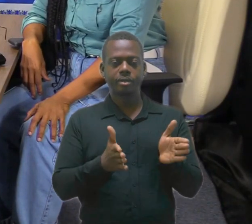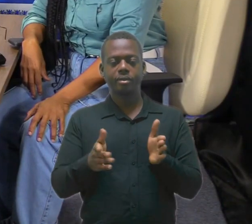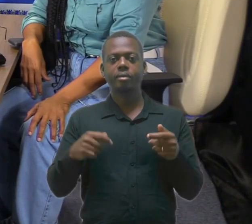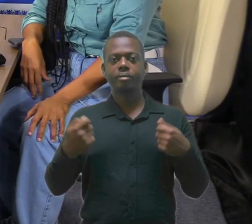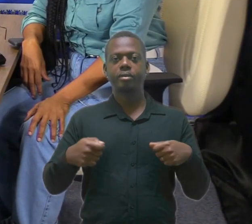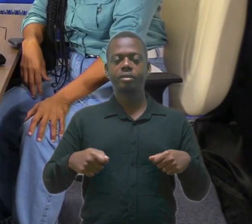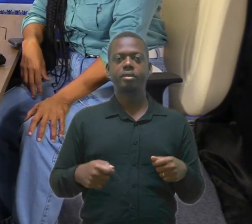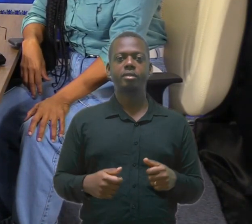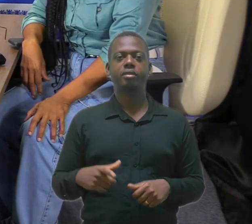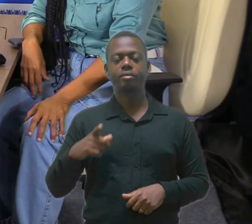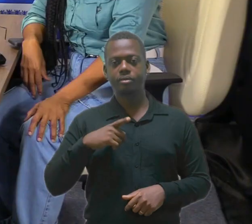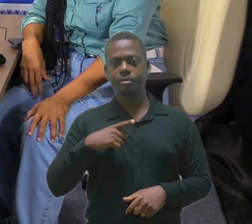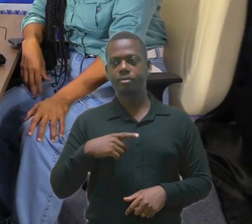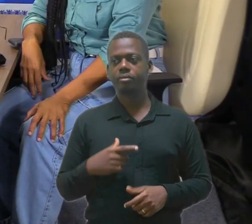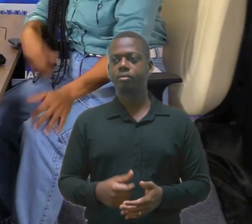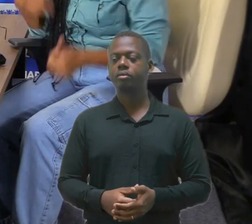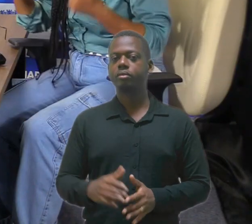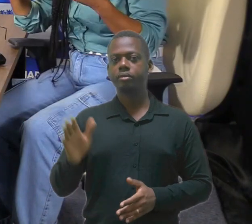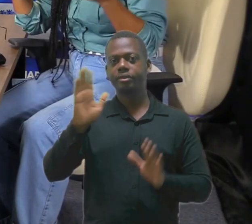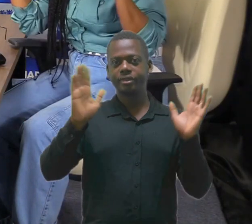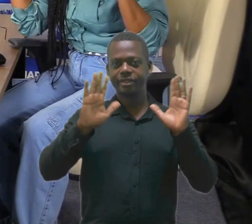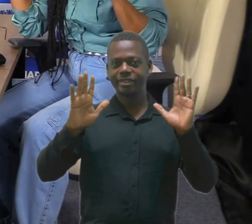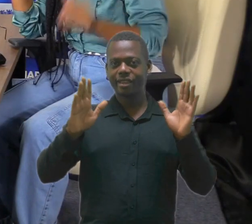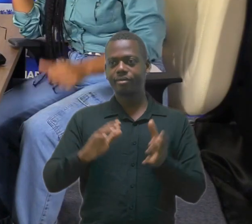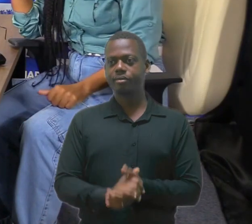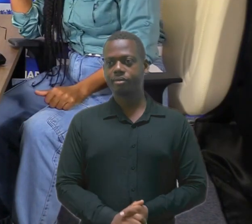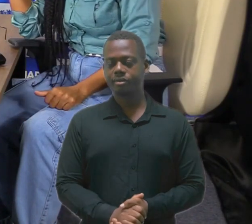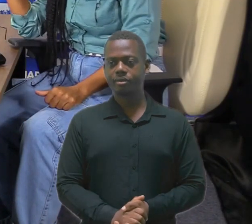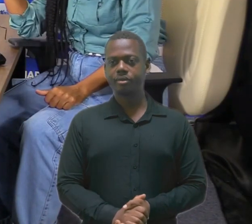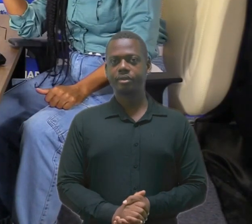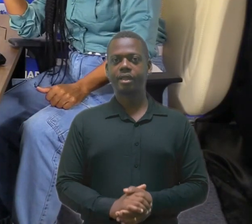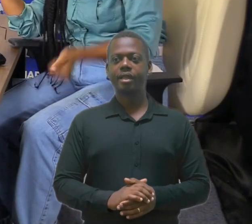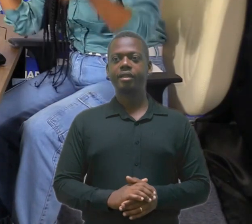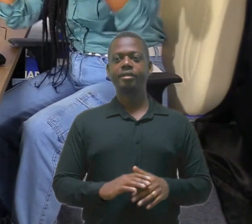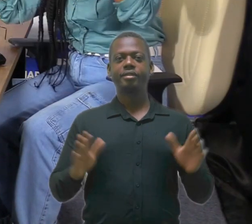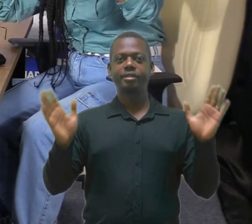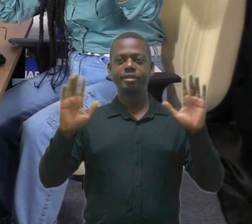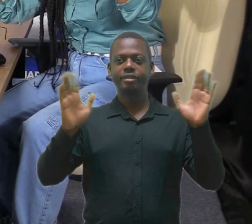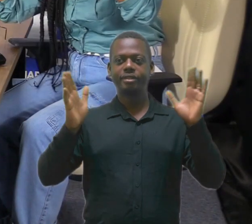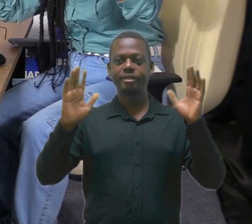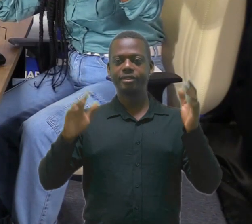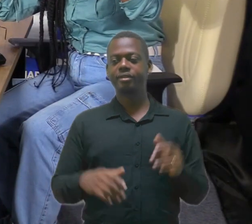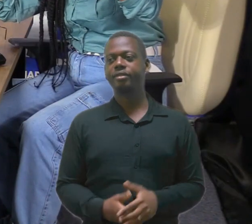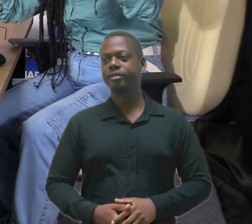ela precisa acontecer em todos os âmbitos. Tchau. Tchau. Tchau, Libras.